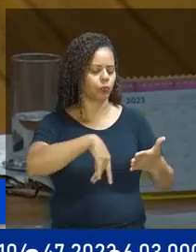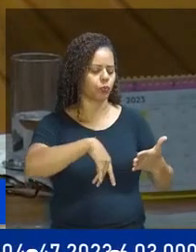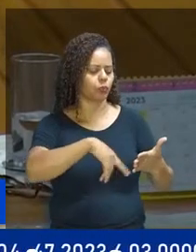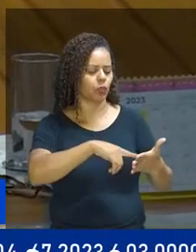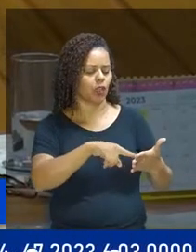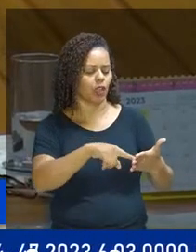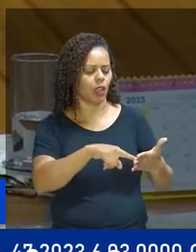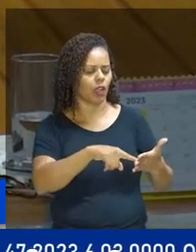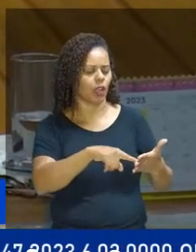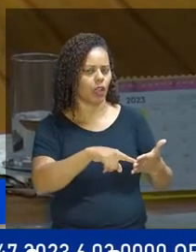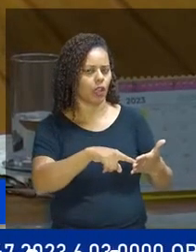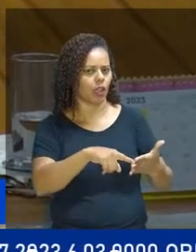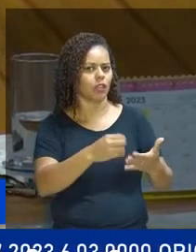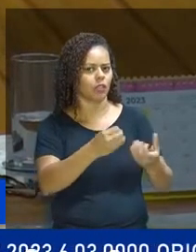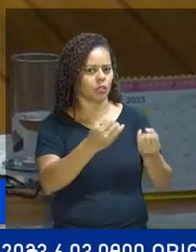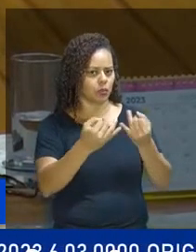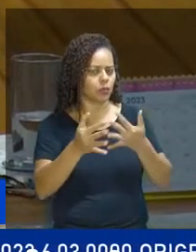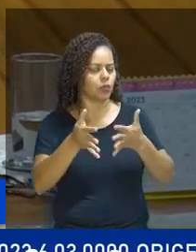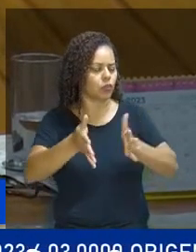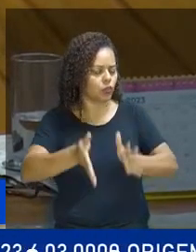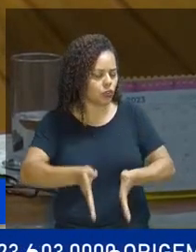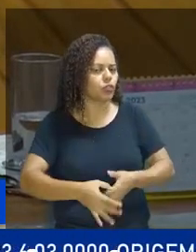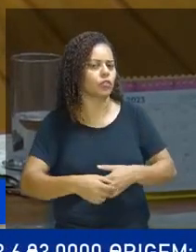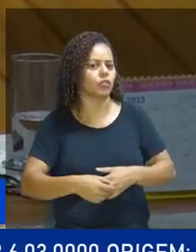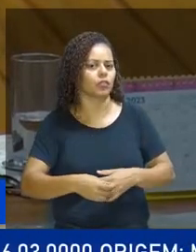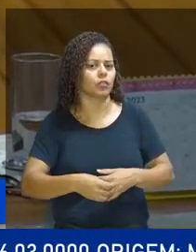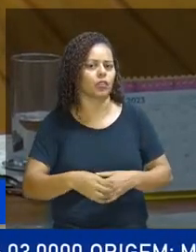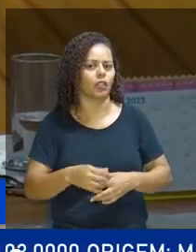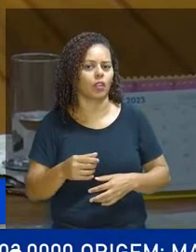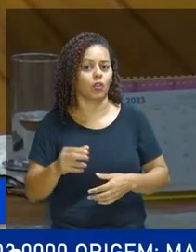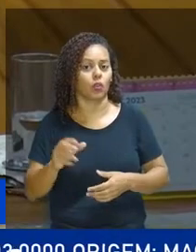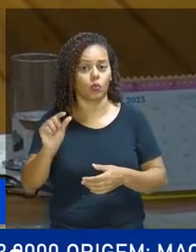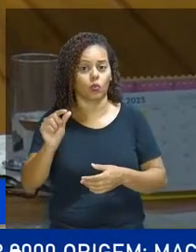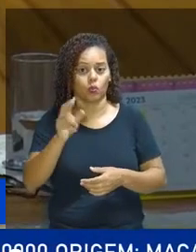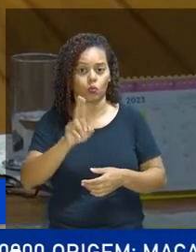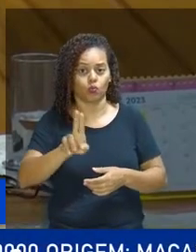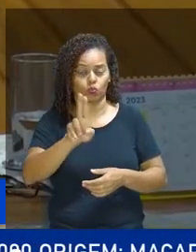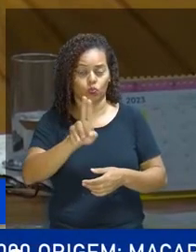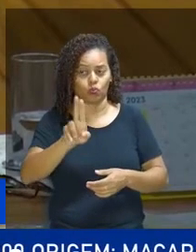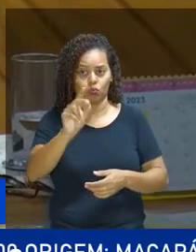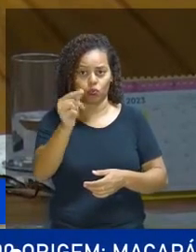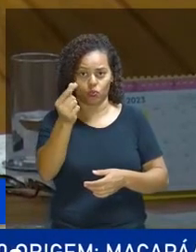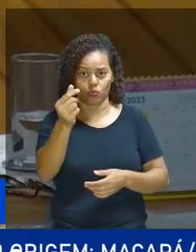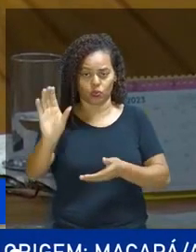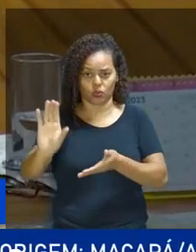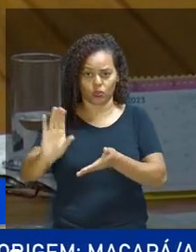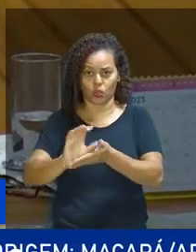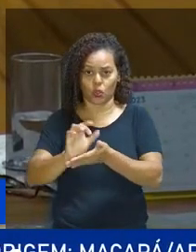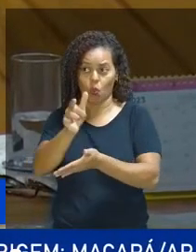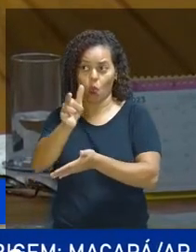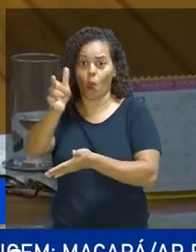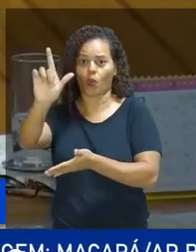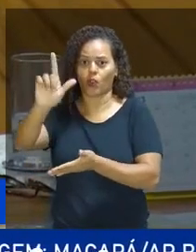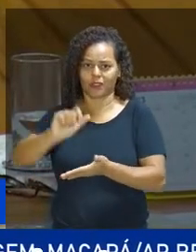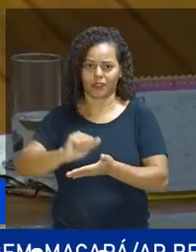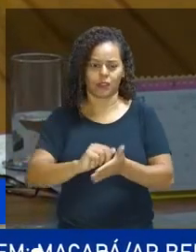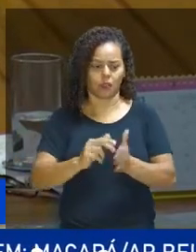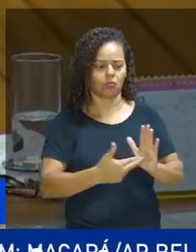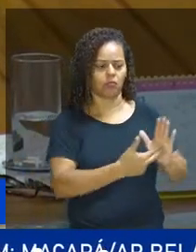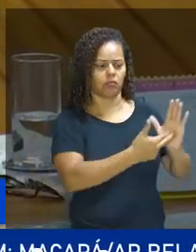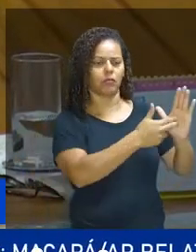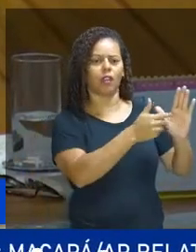fundo partidário e não o fundo especial de financiamento, eu acho que realmente a relatora está com a inteira